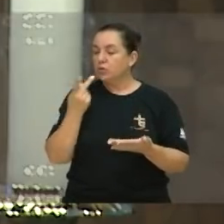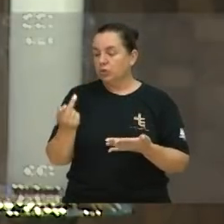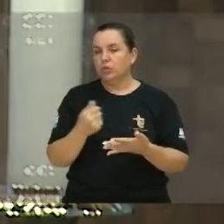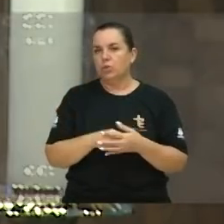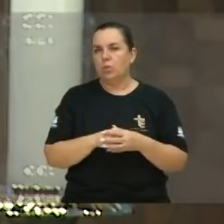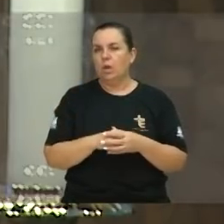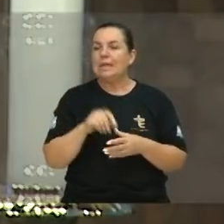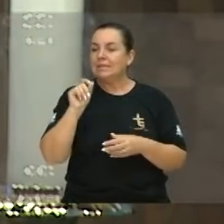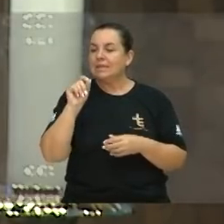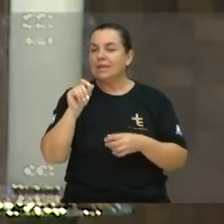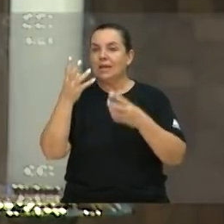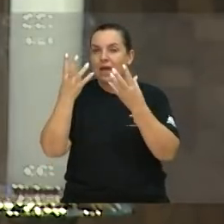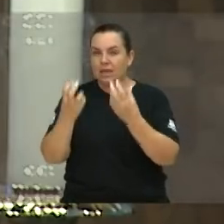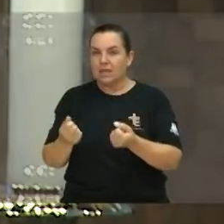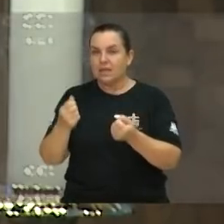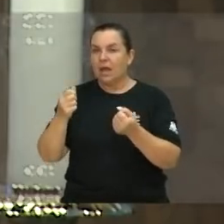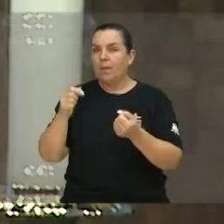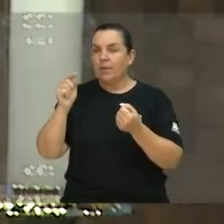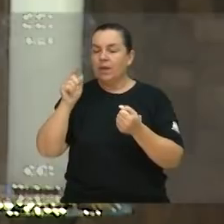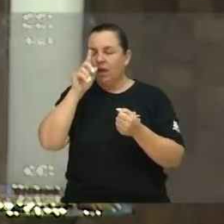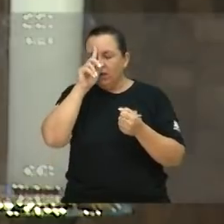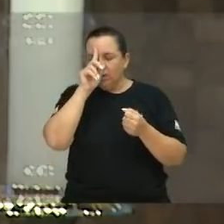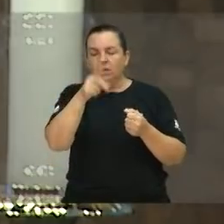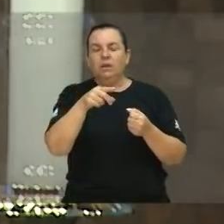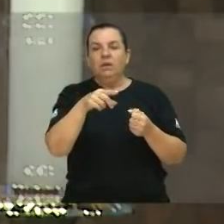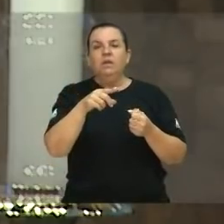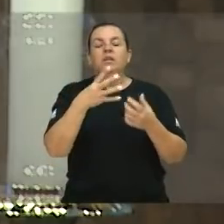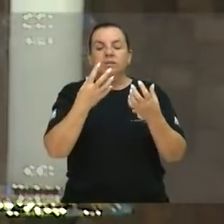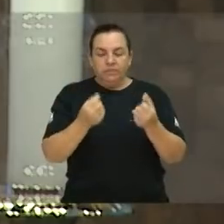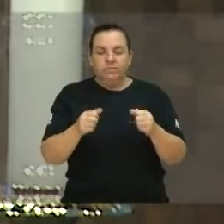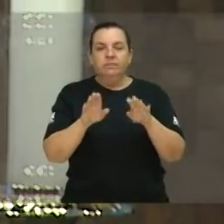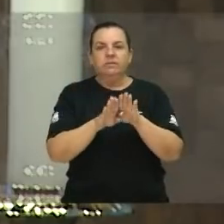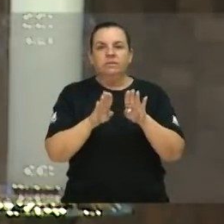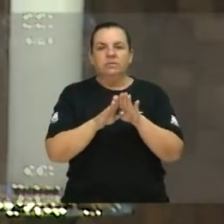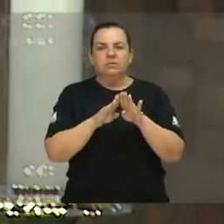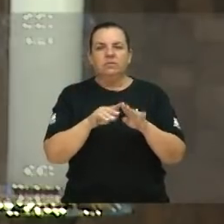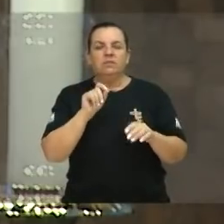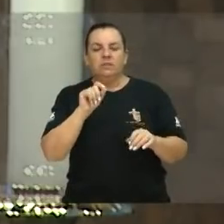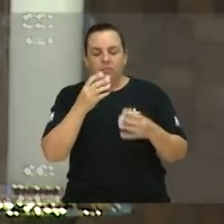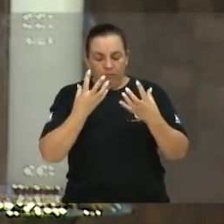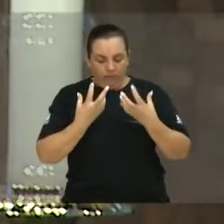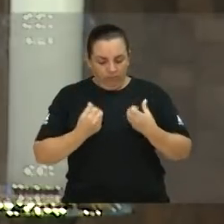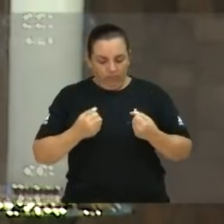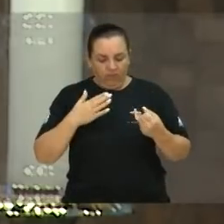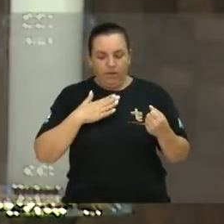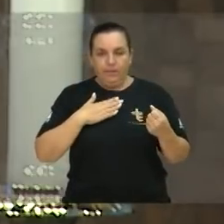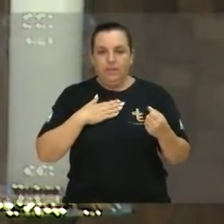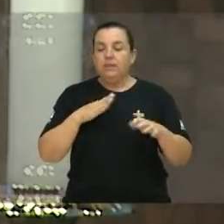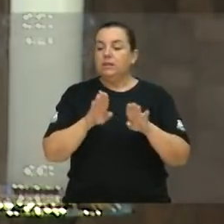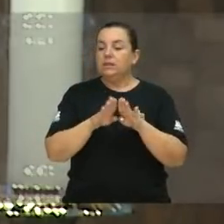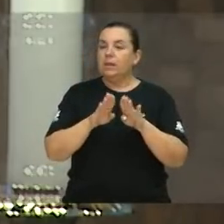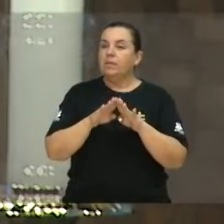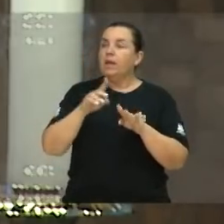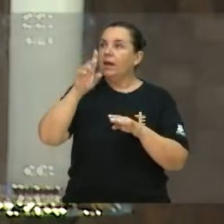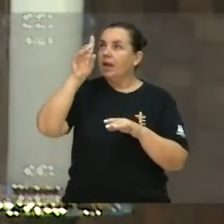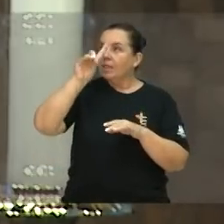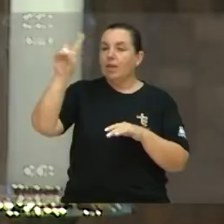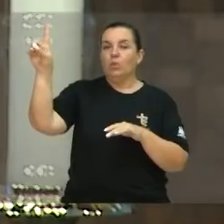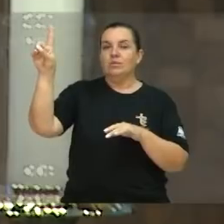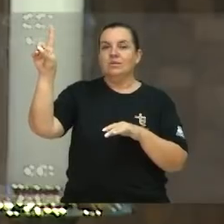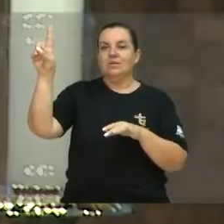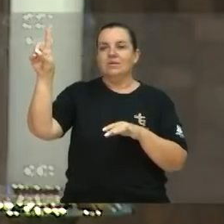quem recebe aquele que eu enviar a mim recebe e quem me recebe recebe aquele que me